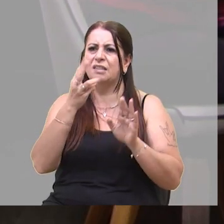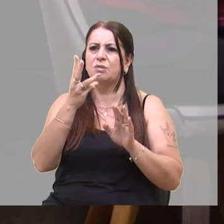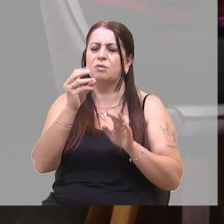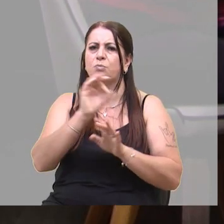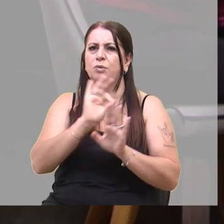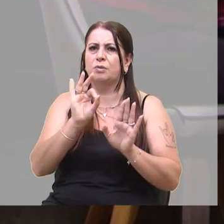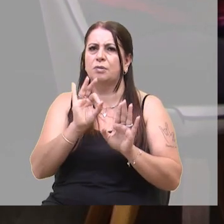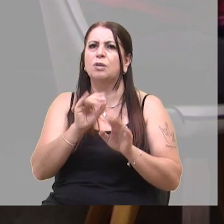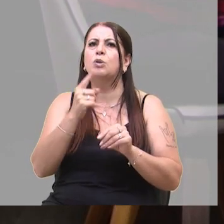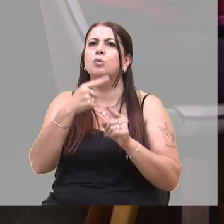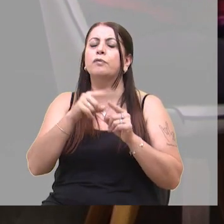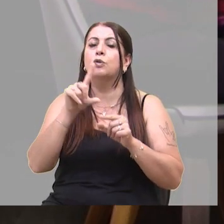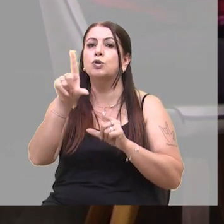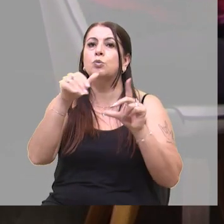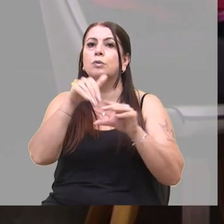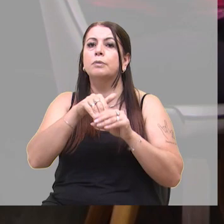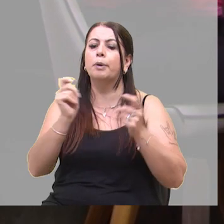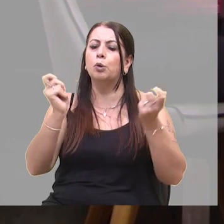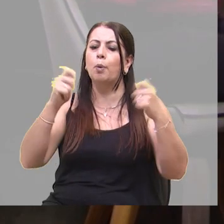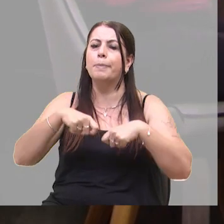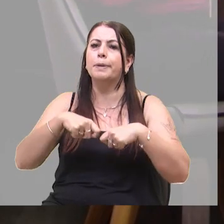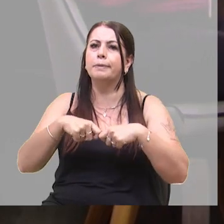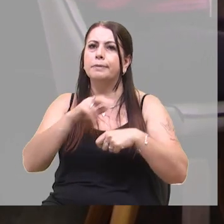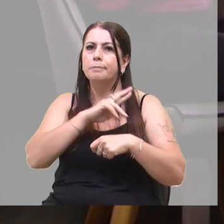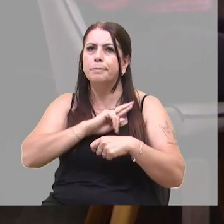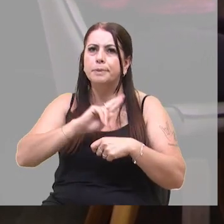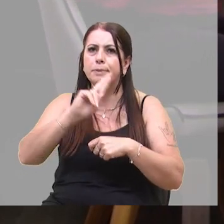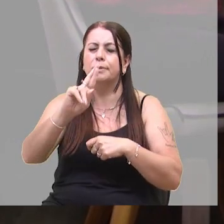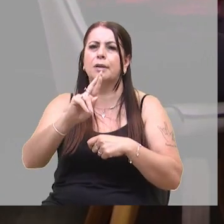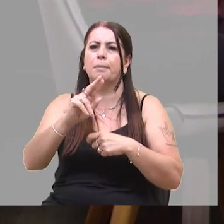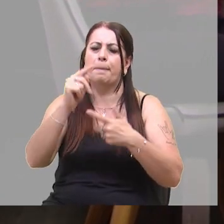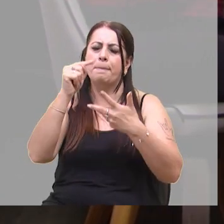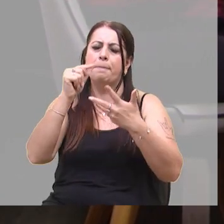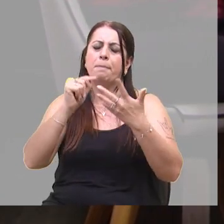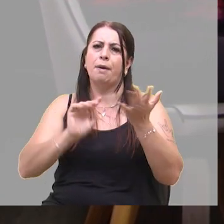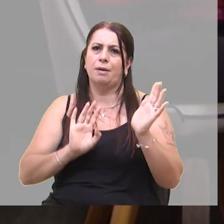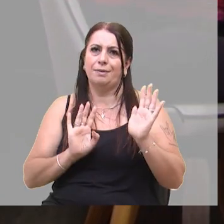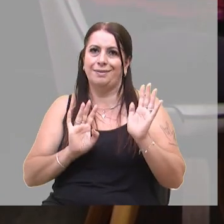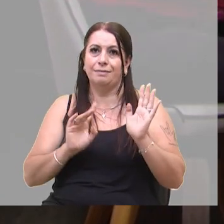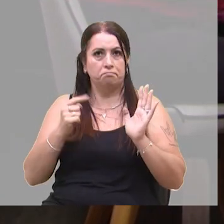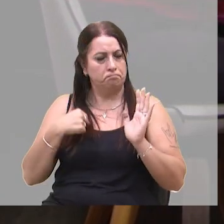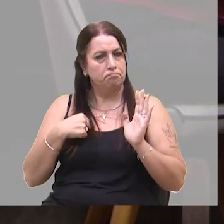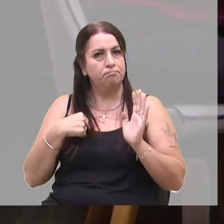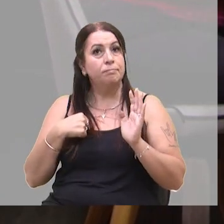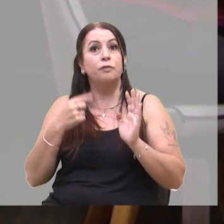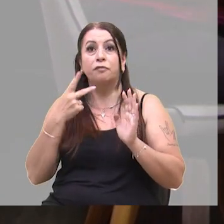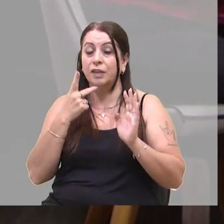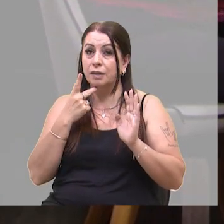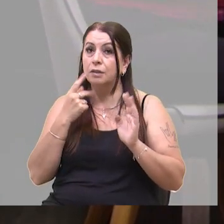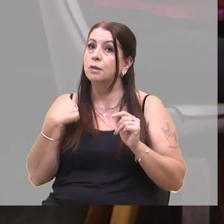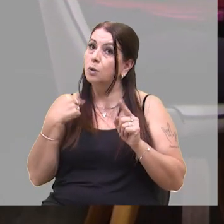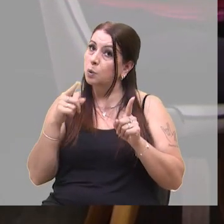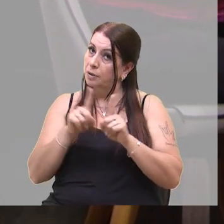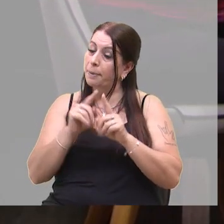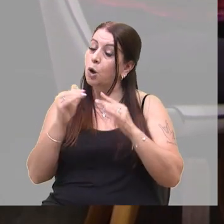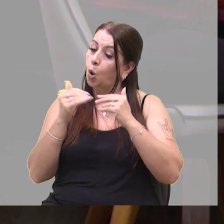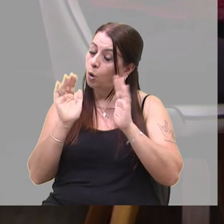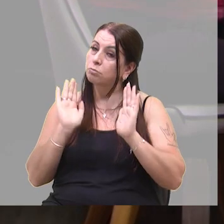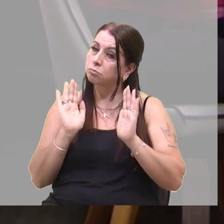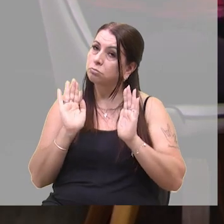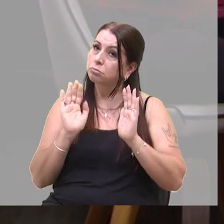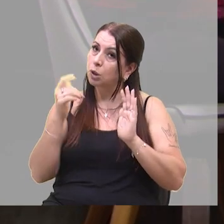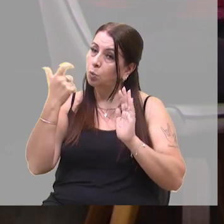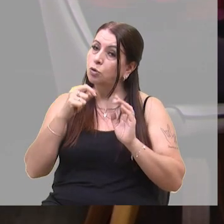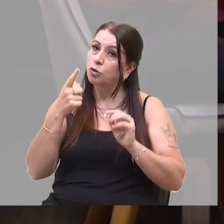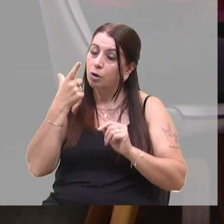vereadora Marisol, mas tu não foste eleita por ser mulher. Não precisa desses 30%. Tu foste eleita pela tua competência,